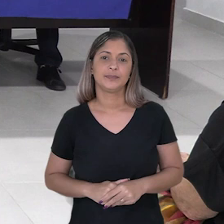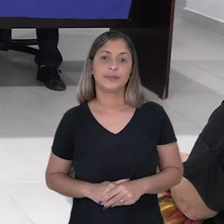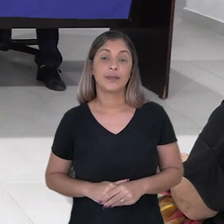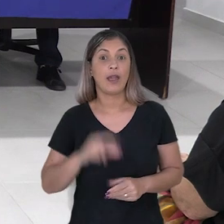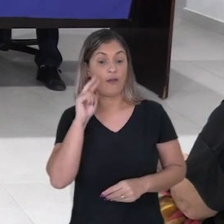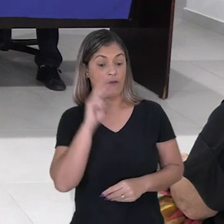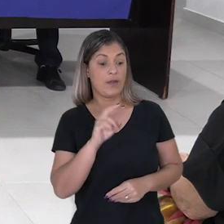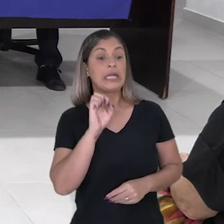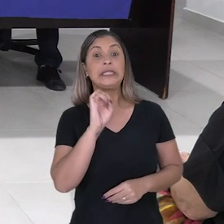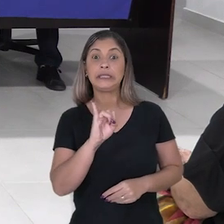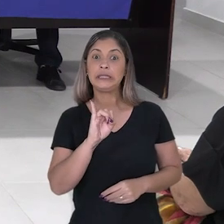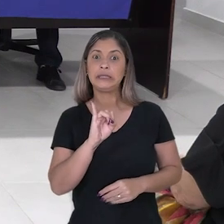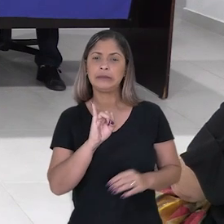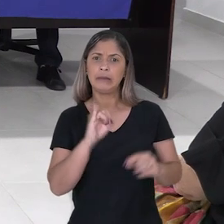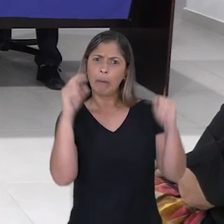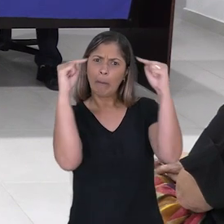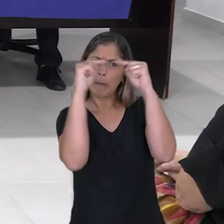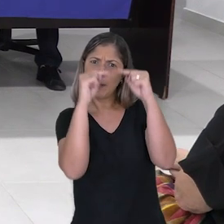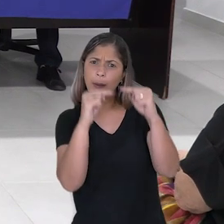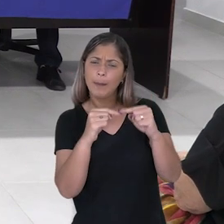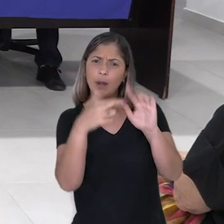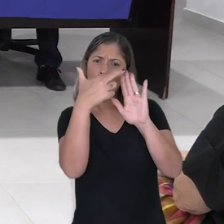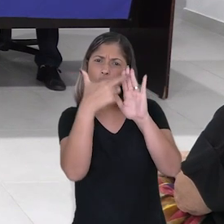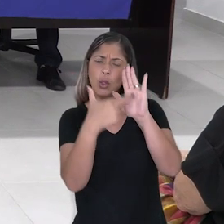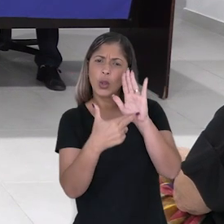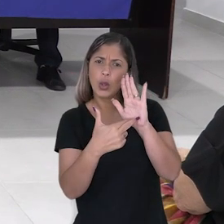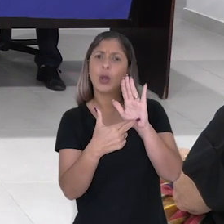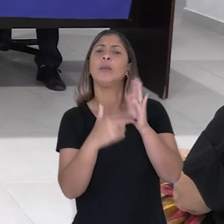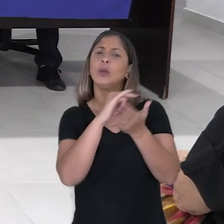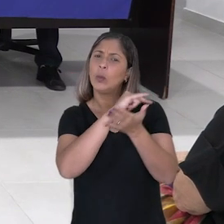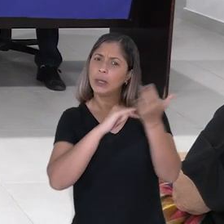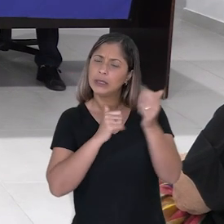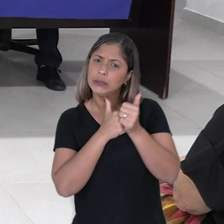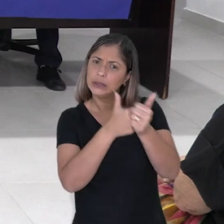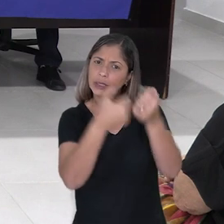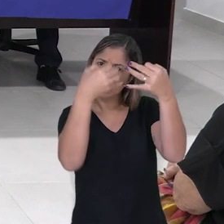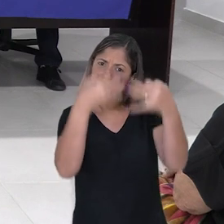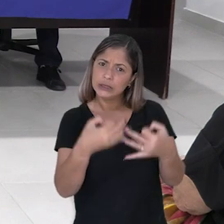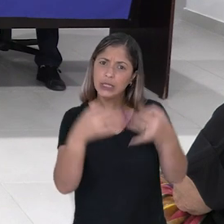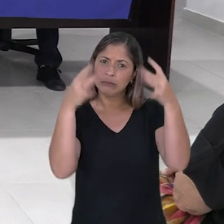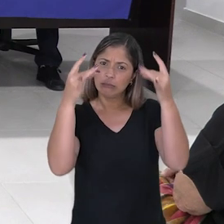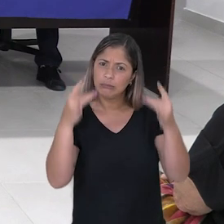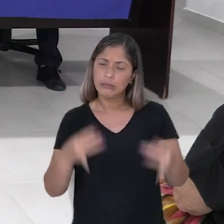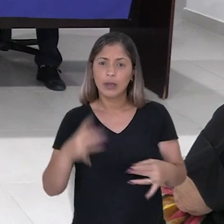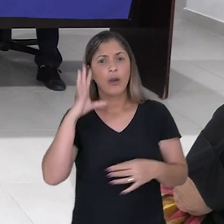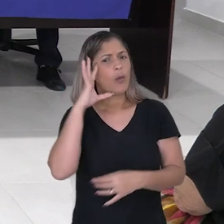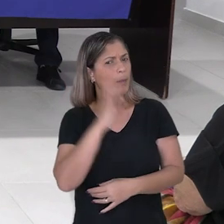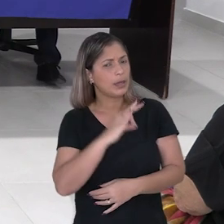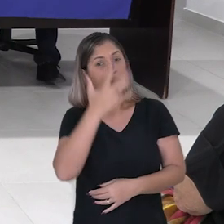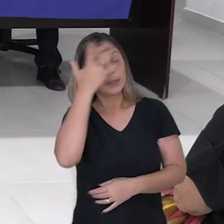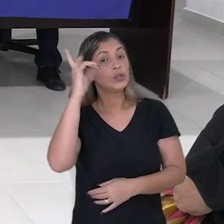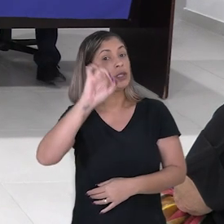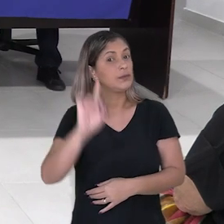Para ver se ele está adequado com as nossas normas técnicas, com a nossa documentação, para ver se ele está compreensível à pessoa